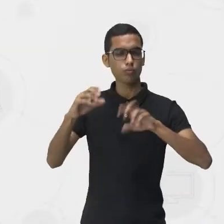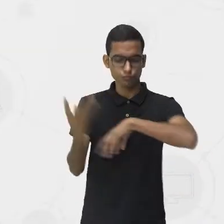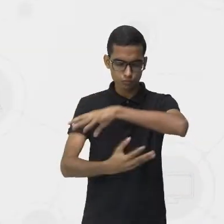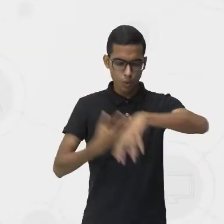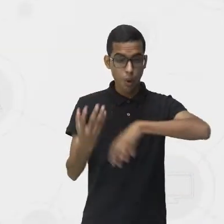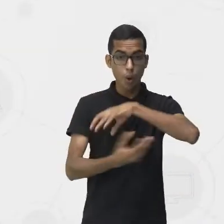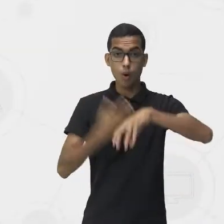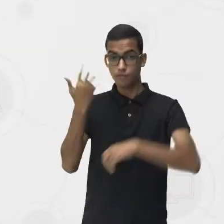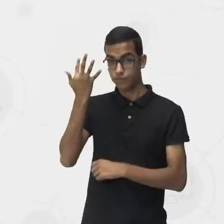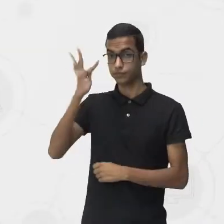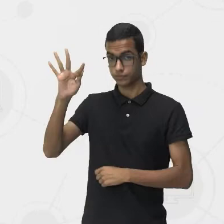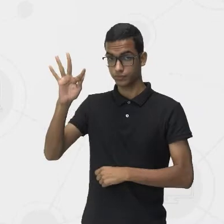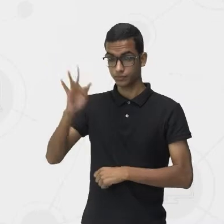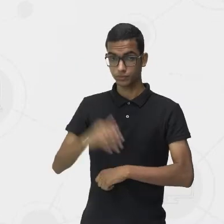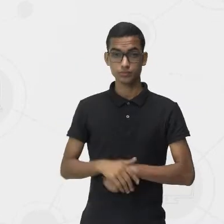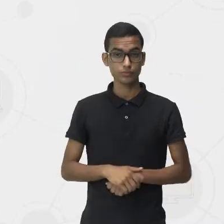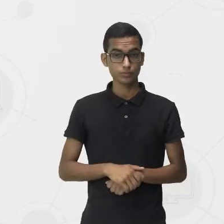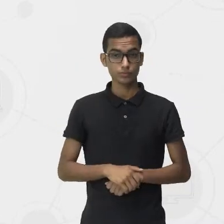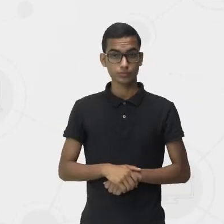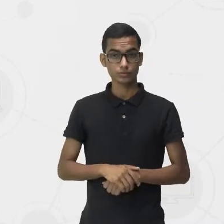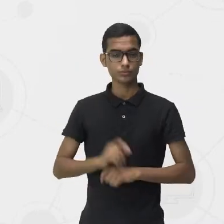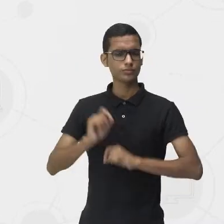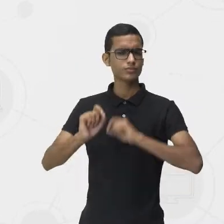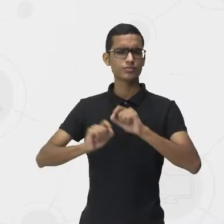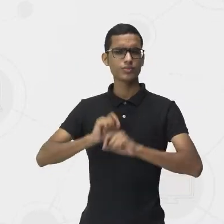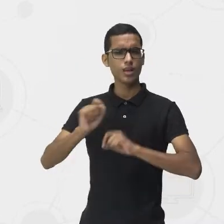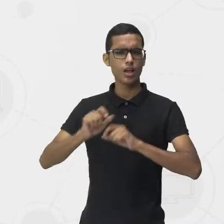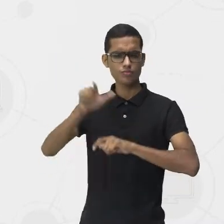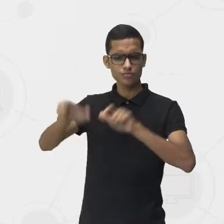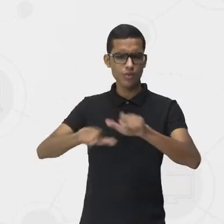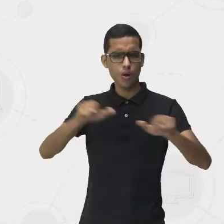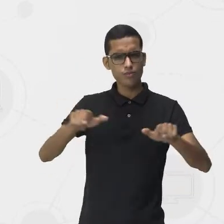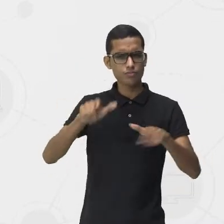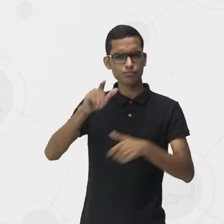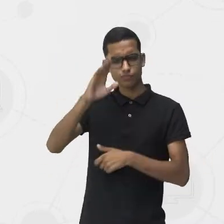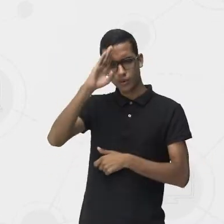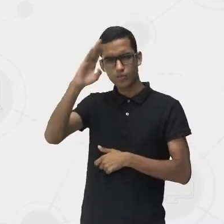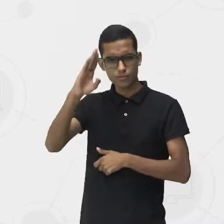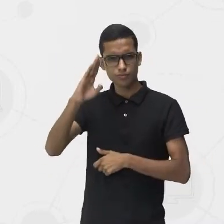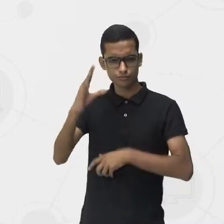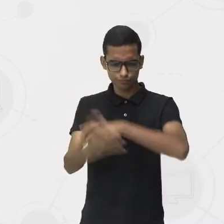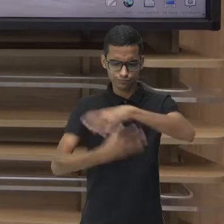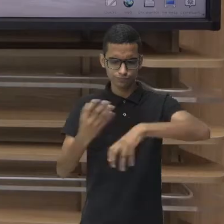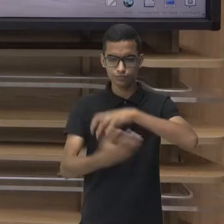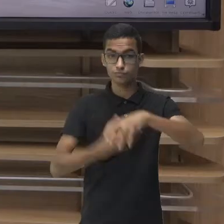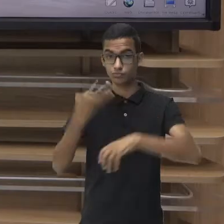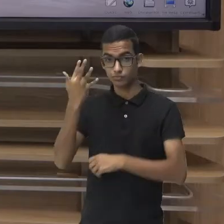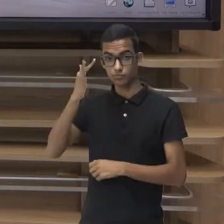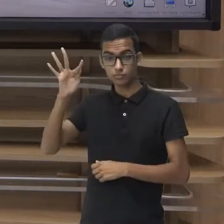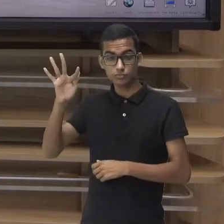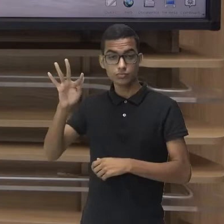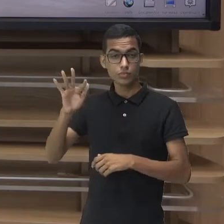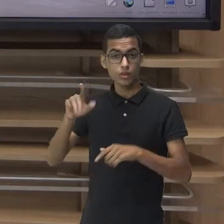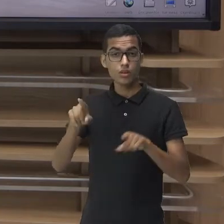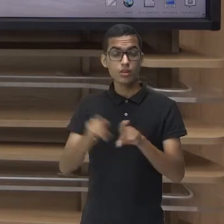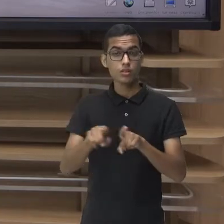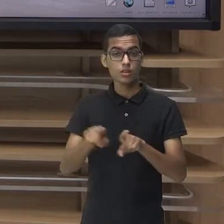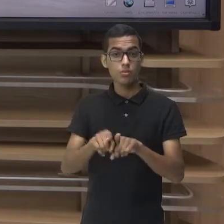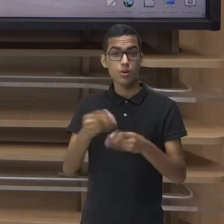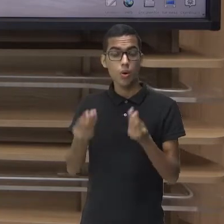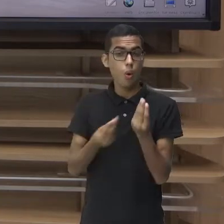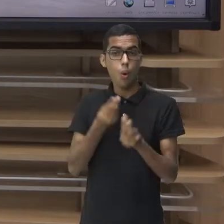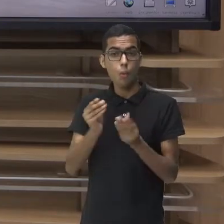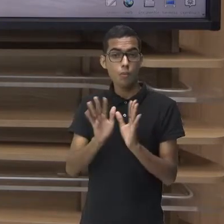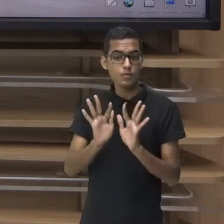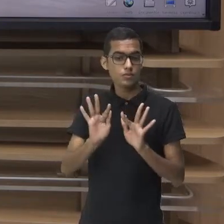aula nós vamos buscar identificar quem são esses personagens que vão levar à frente a Revolução Francesa e qual vai ser o desfecho